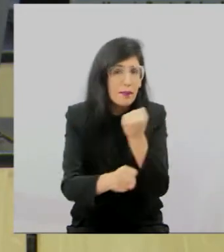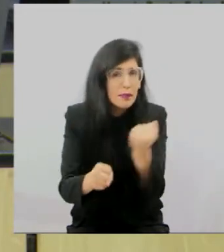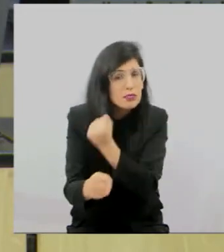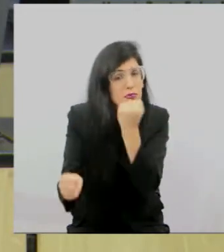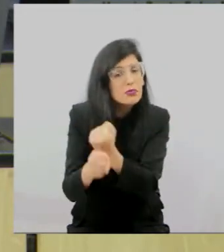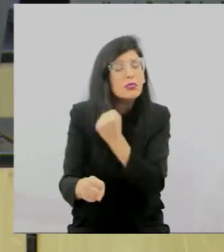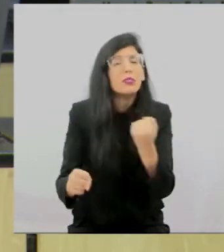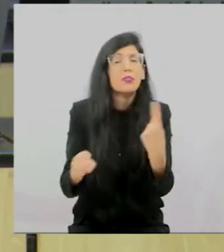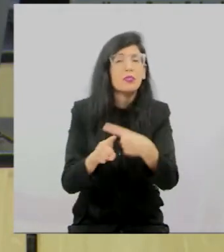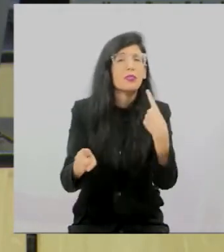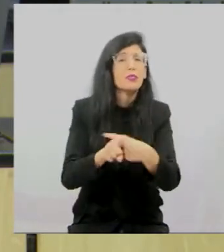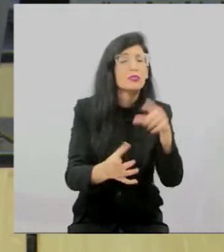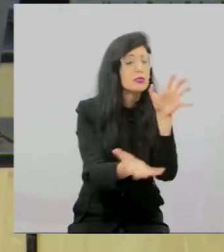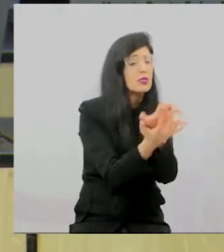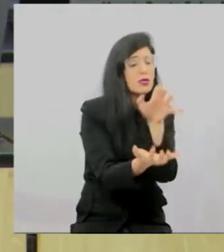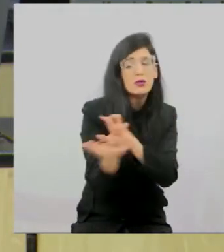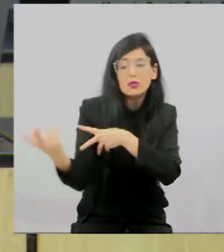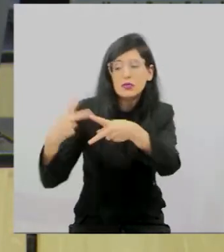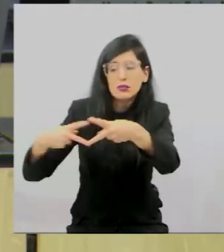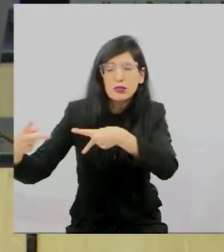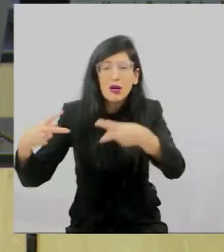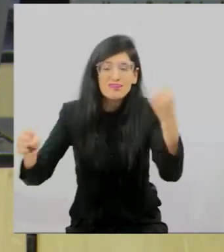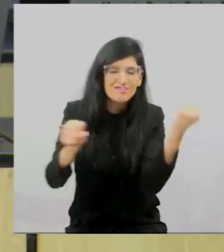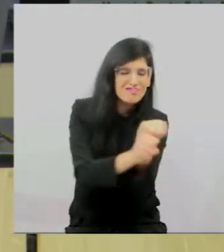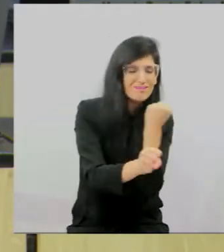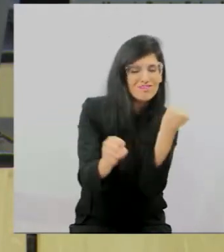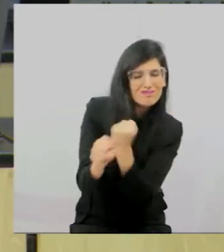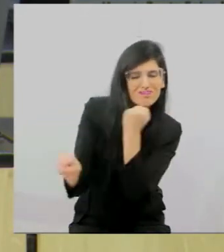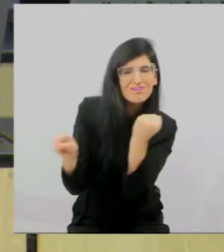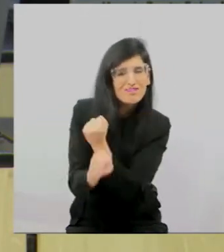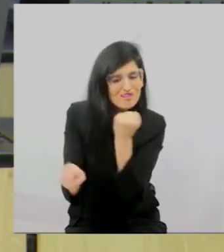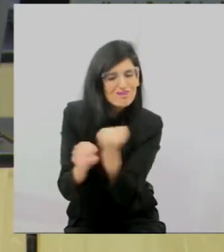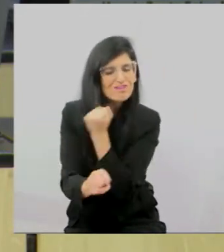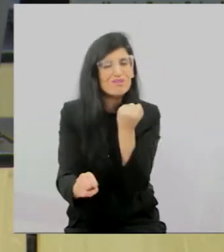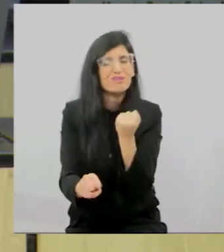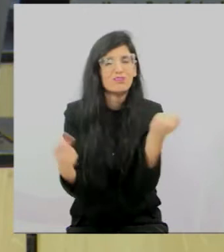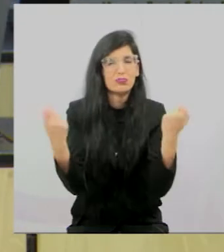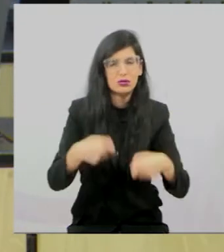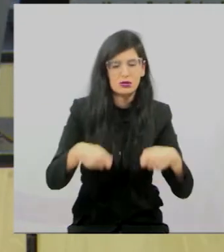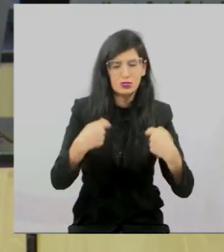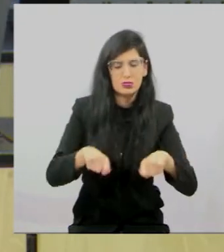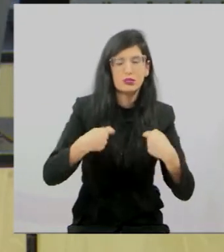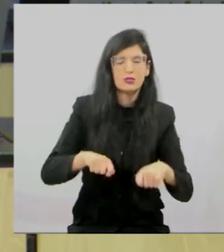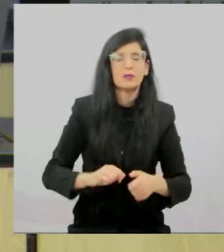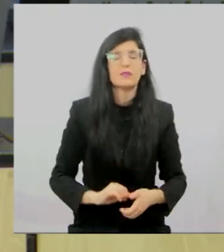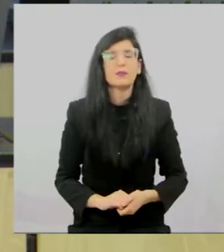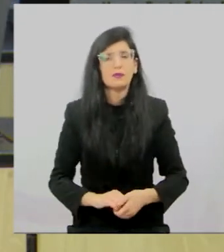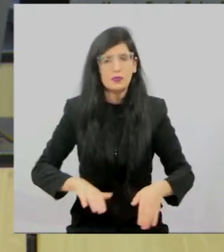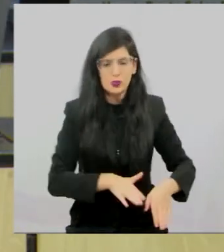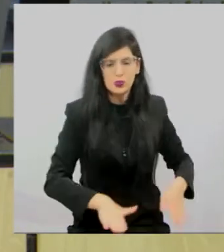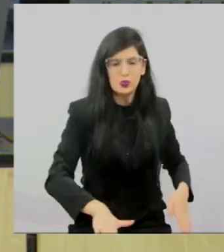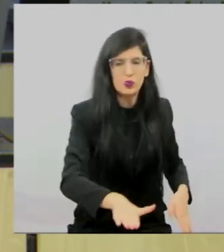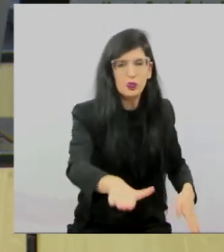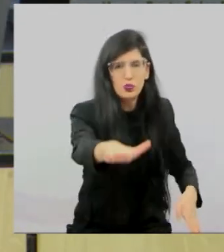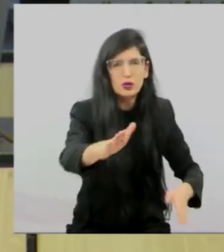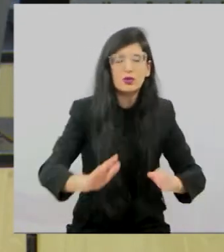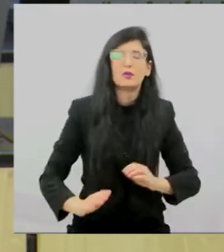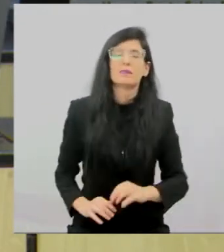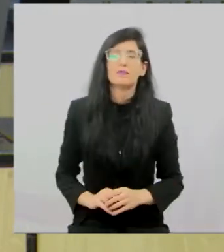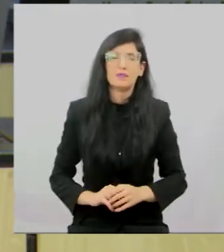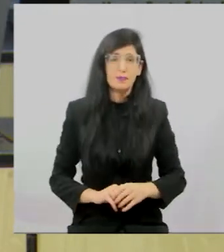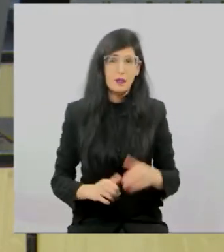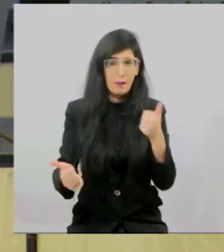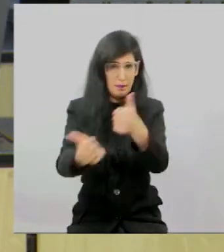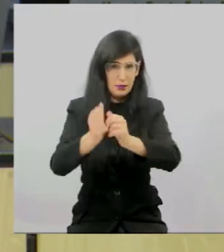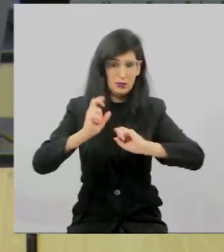cidades conurbadas. Assim sendo, muito respeitosamente, recorremos à compreensão e aos préstimos do deputado federal Márcio Alvino e,